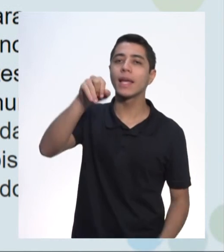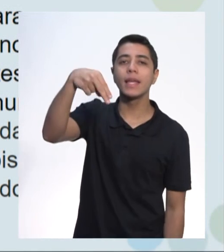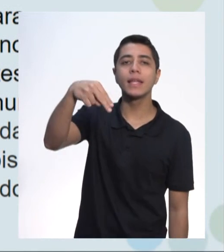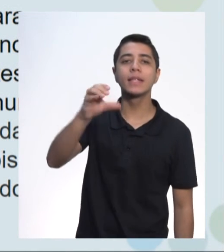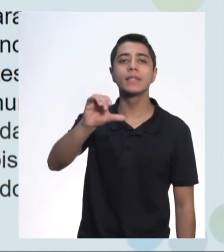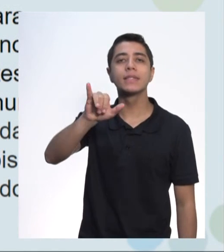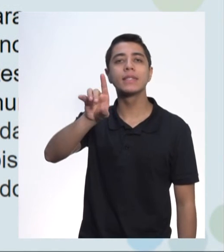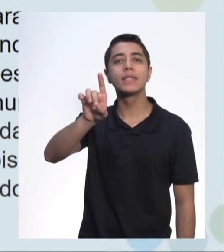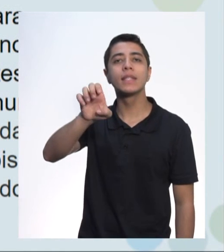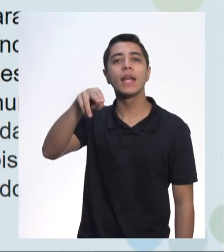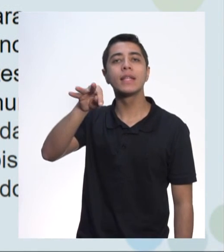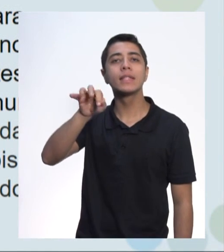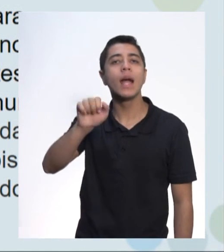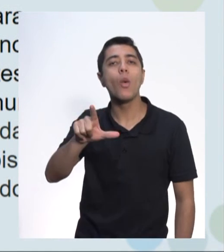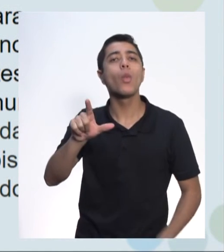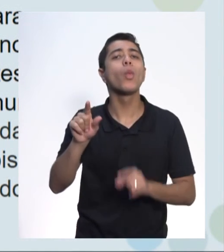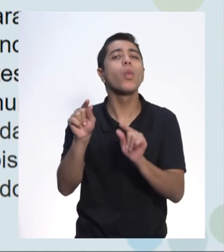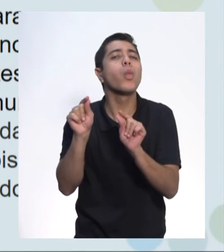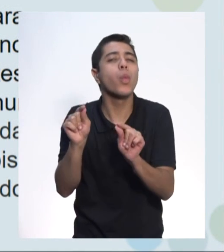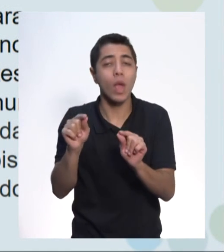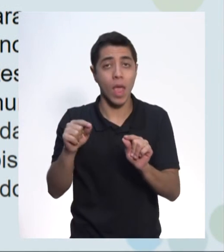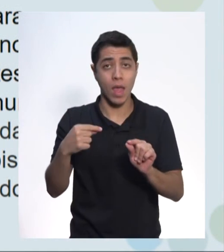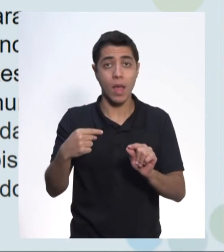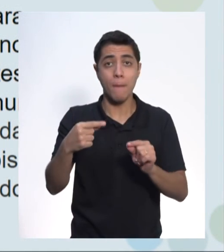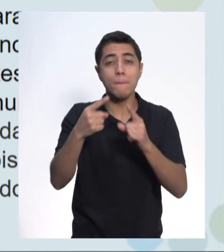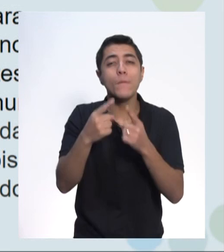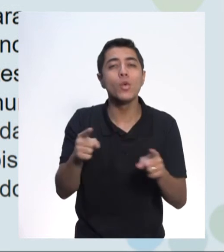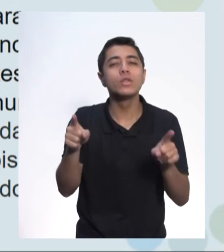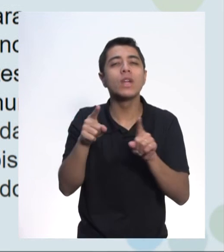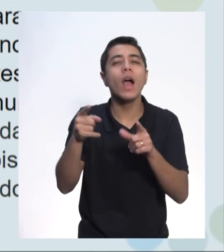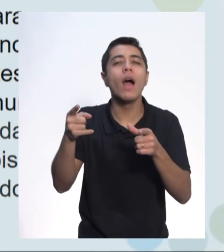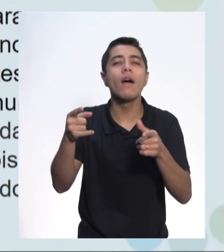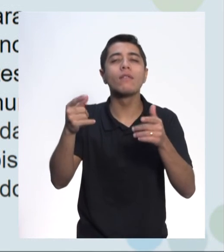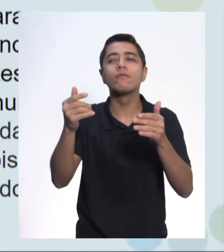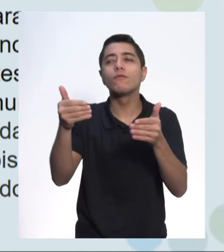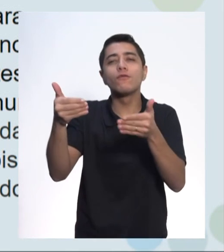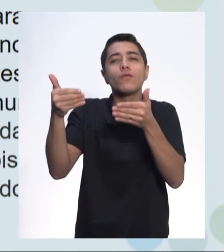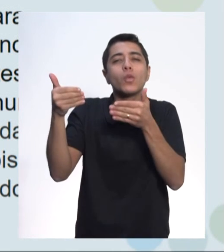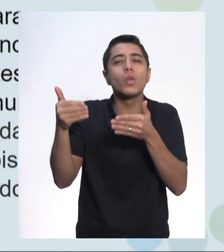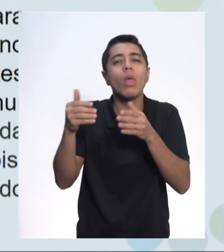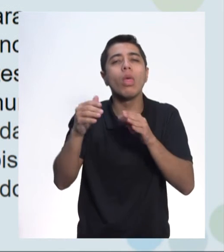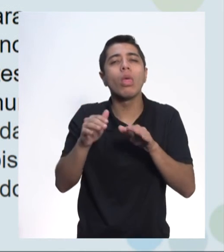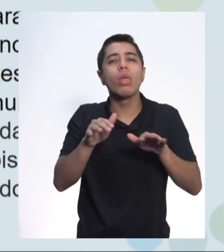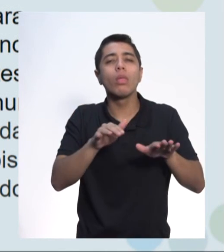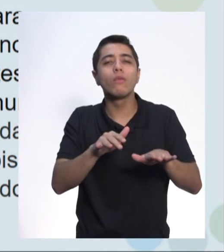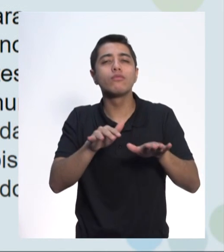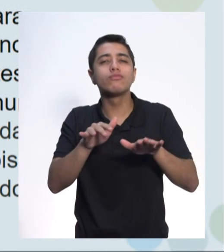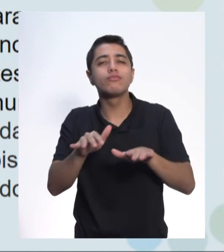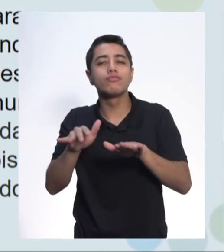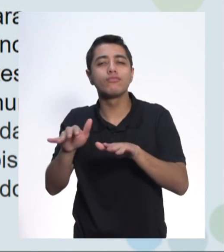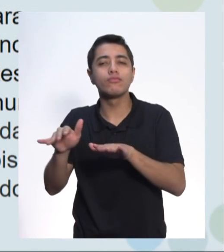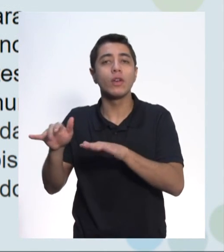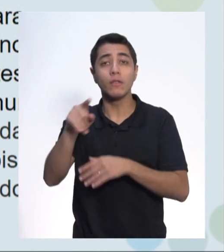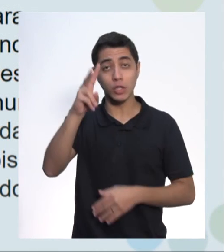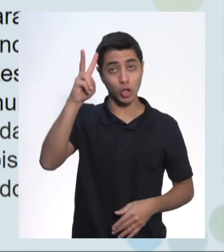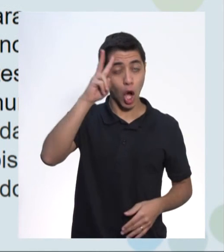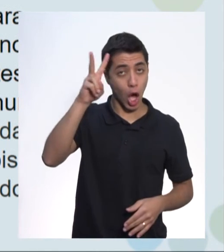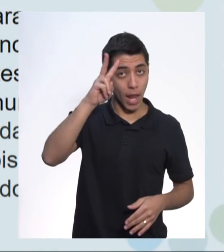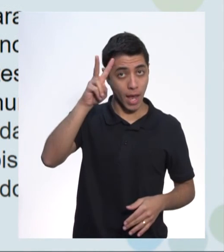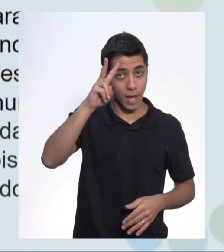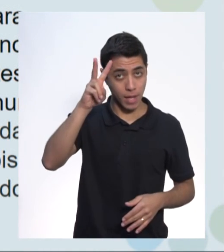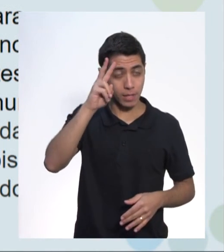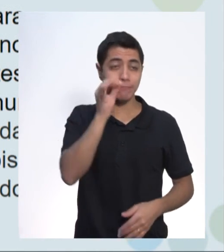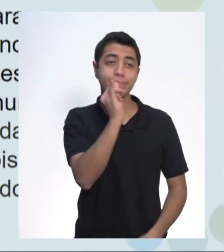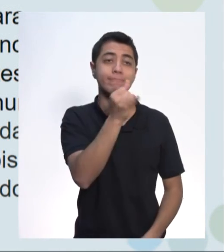fica. É a música que está acompanhando, na verdade, a gente chama de trilha sonora. É a música de fundo da sua história. Efeitos